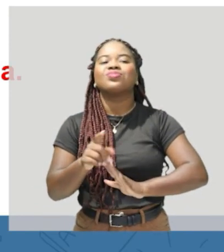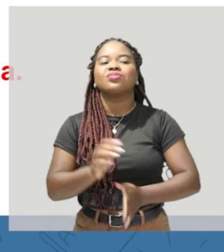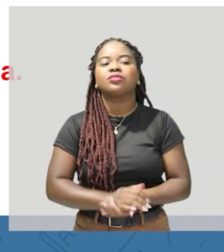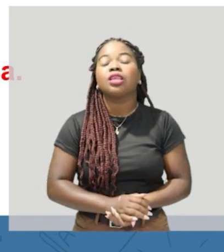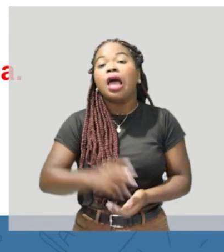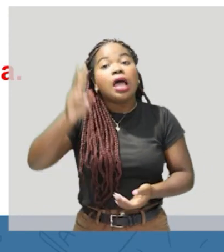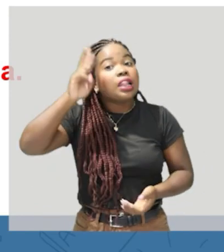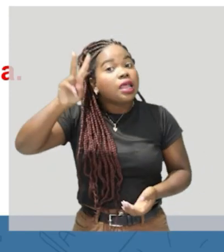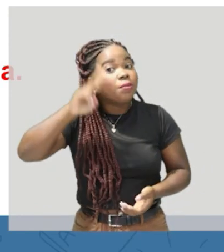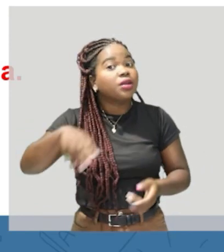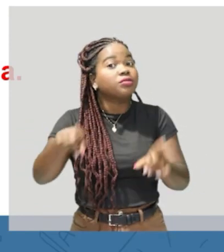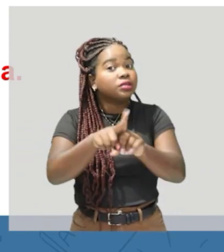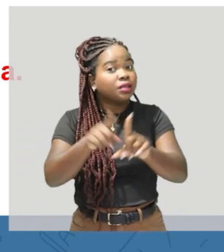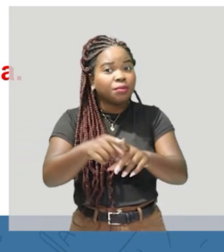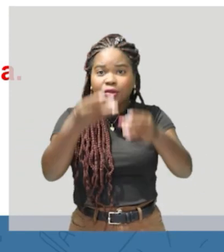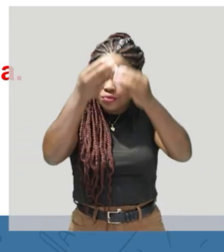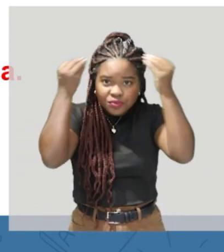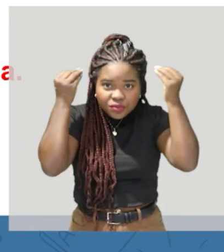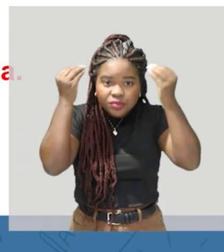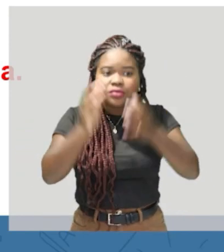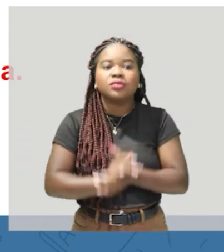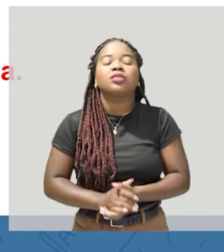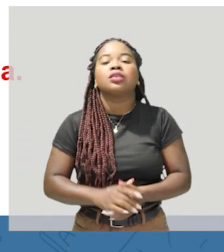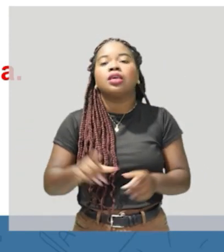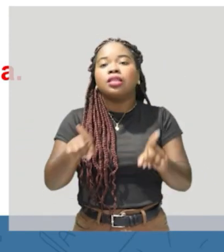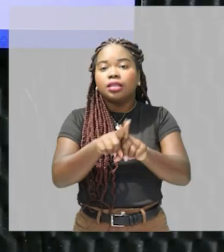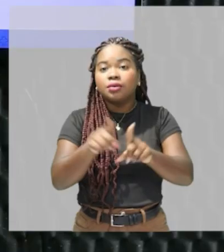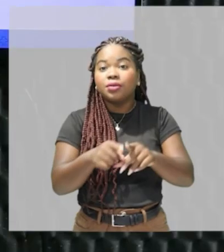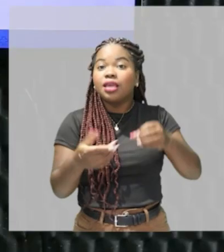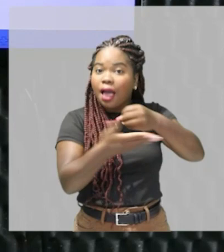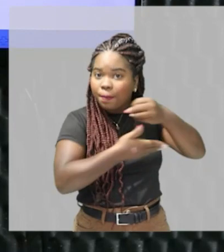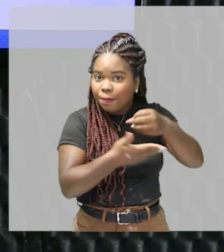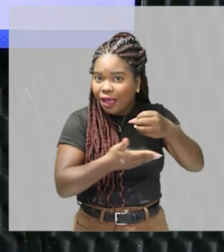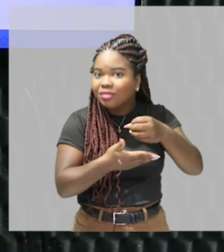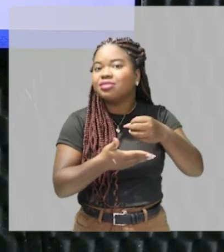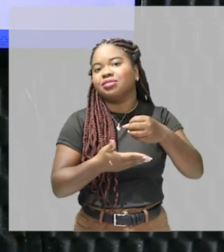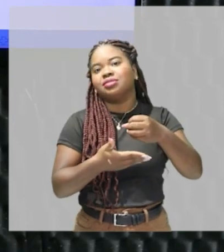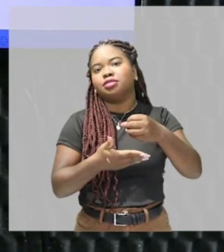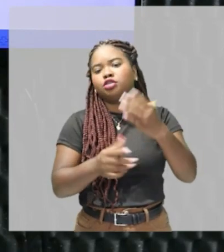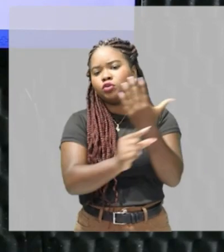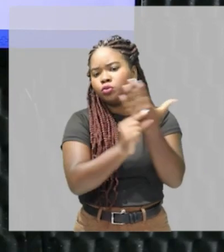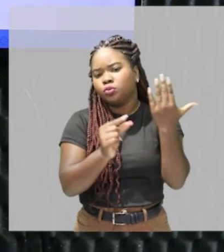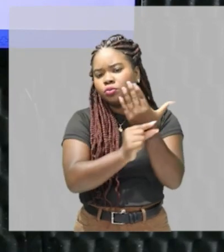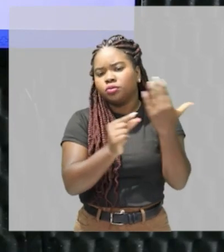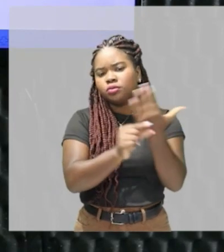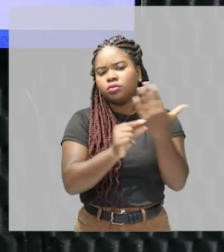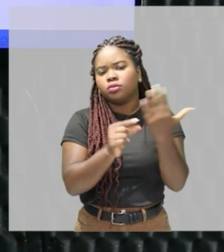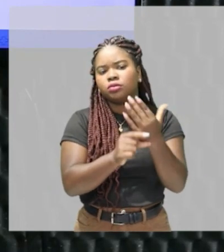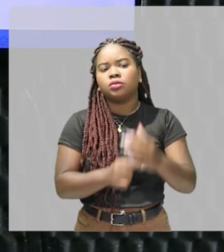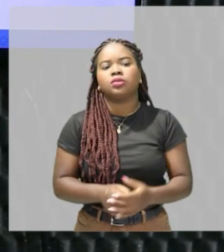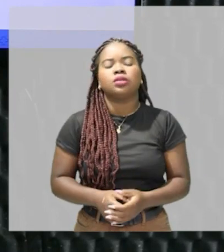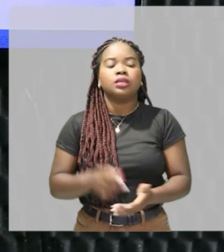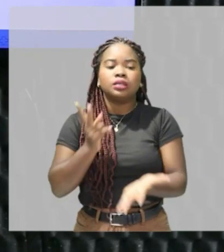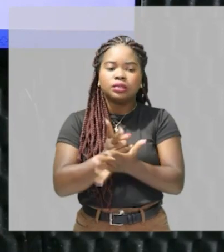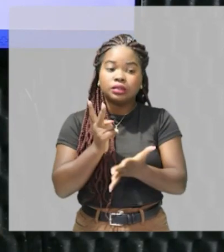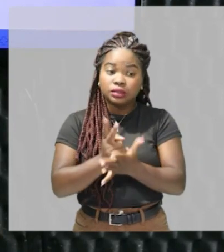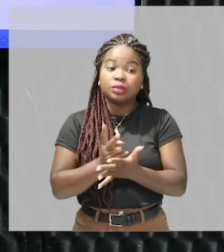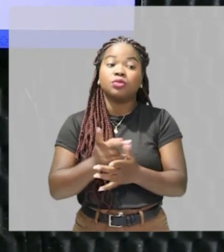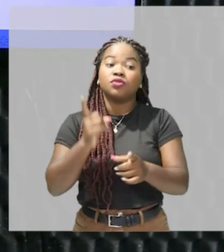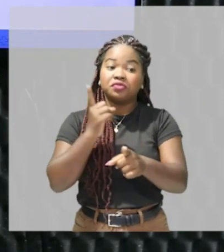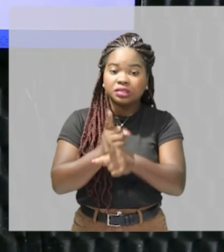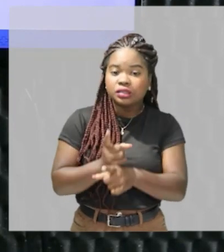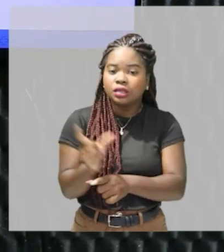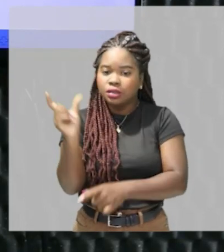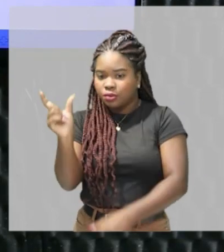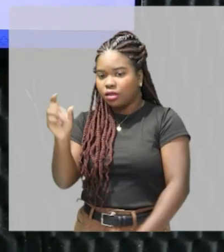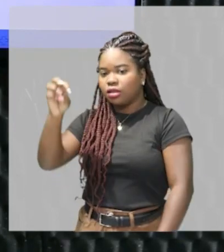E só lembrando a questão da fonte que eu falei para vocês. Olha aqui a fonte, ó, Toda vez que vocês virem essa palavrinha news